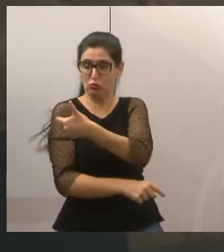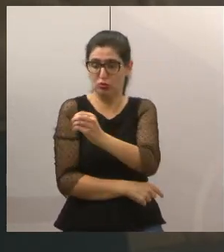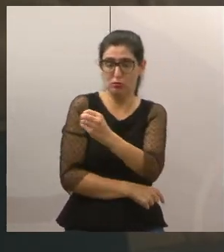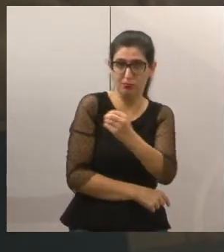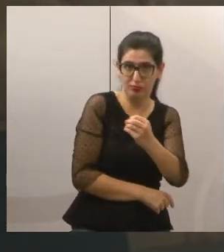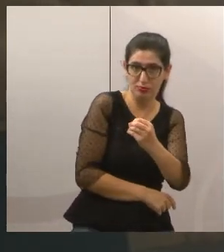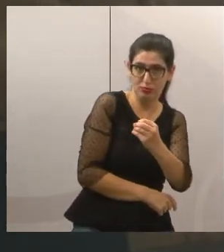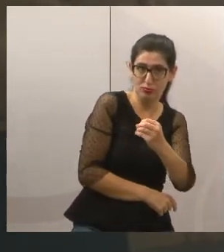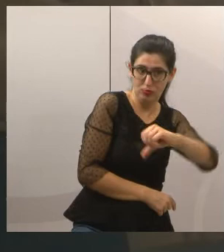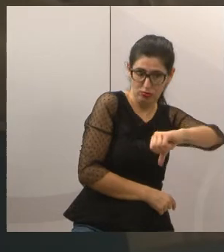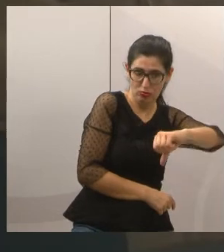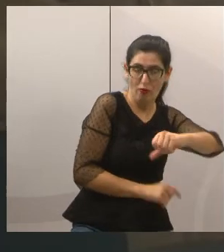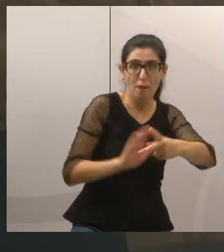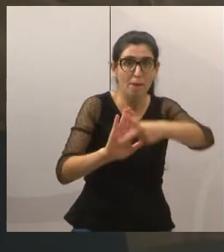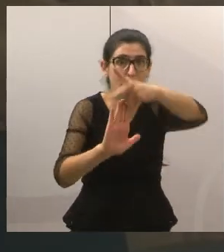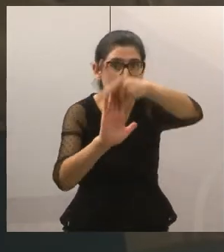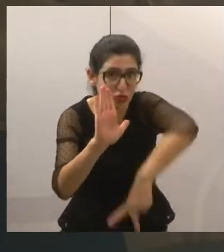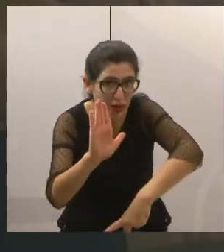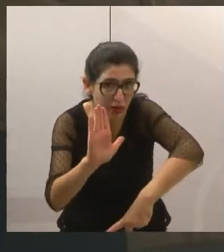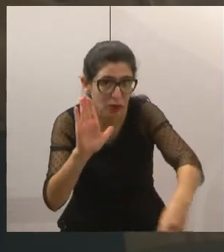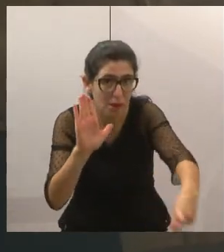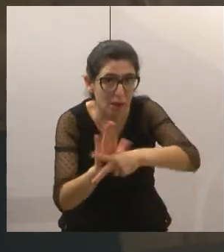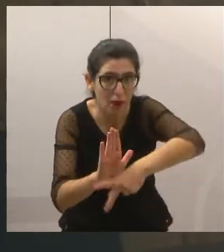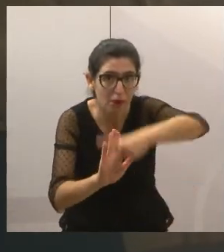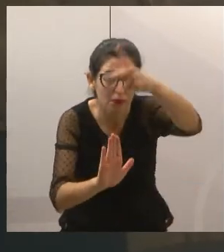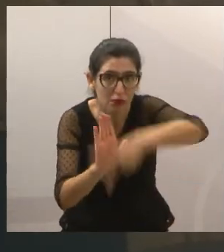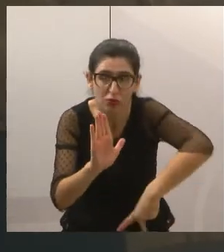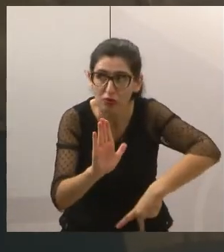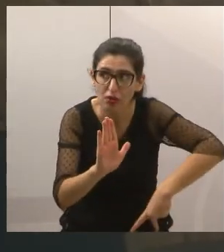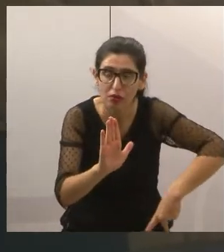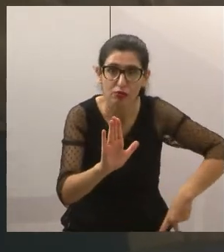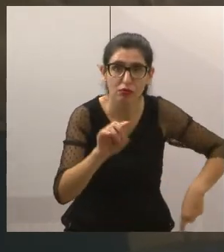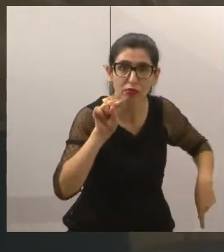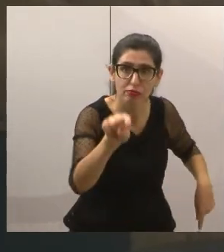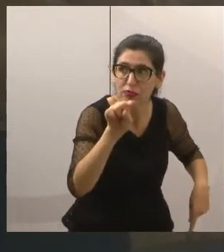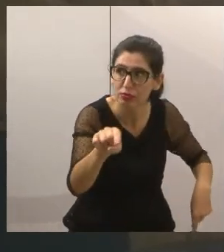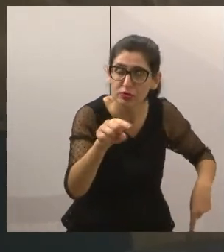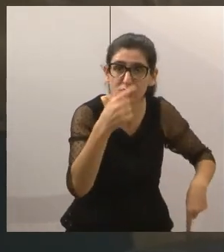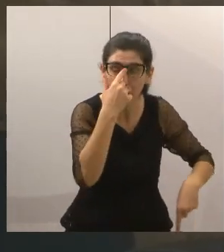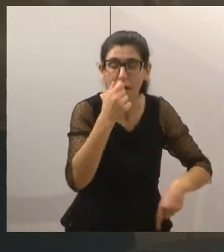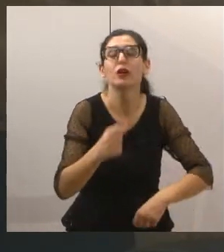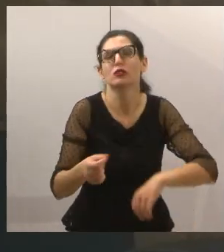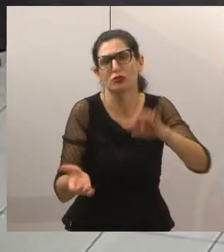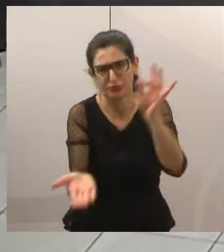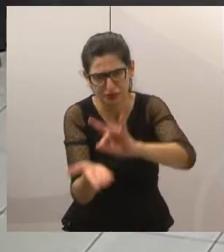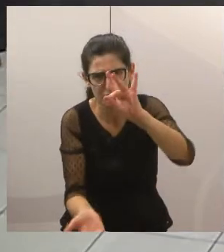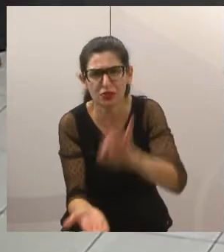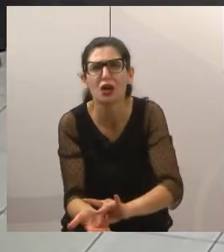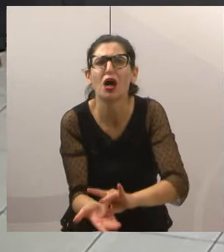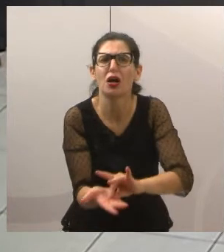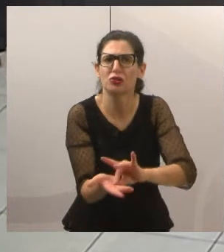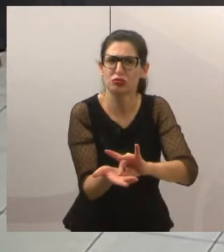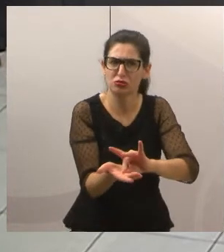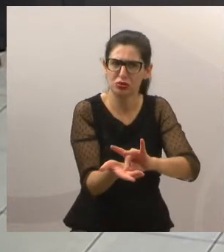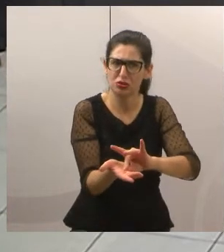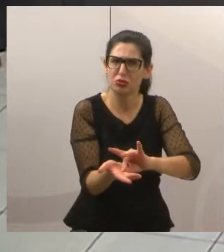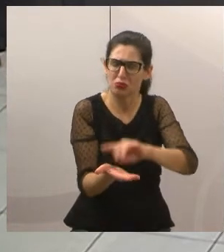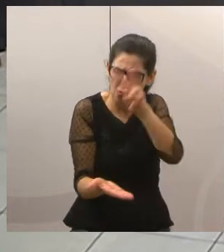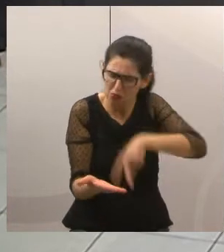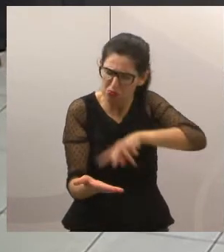foram colocados projetos, inclusive aos projetos que vocês estão utilizando aí para execução. Exato.